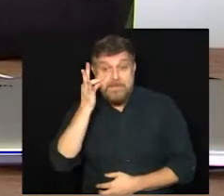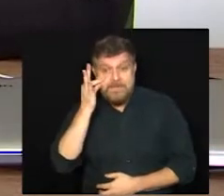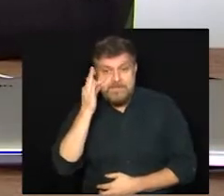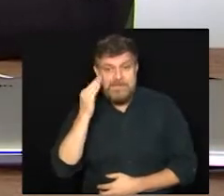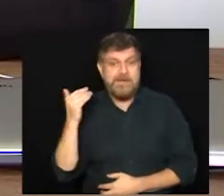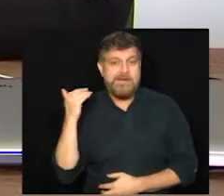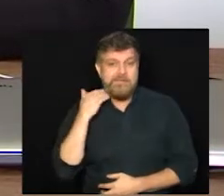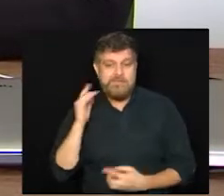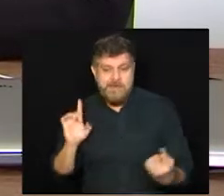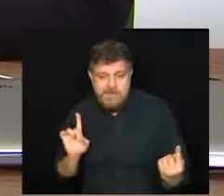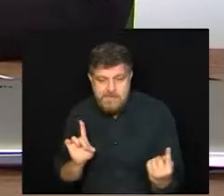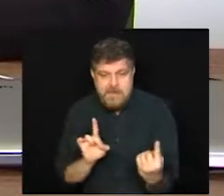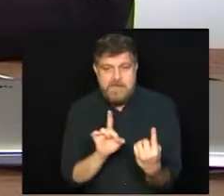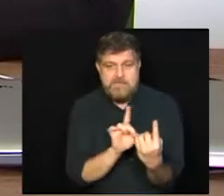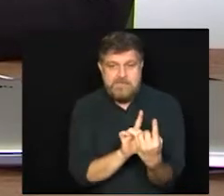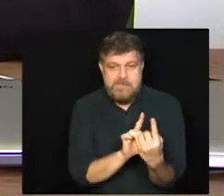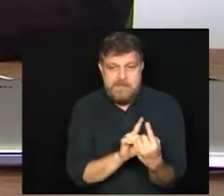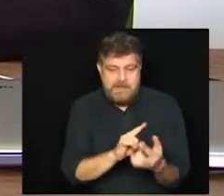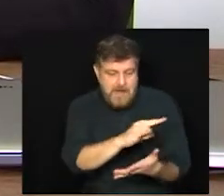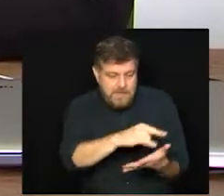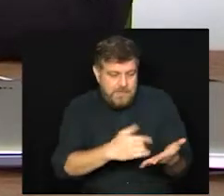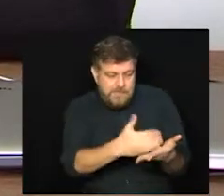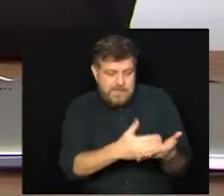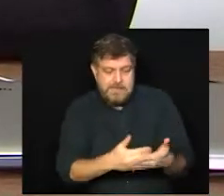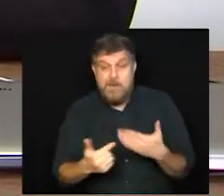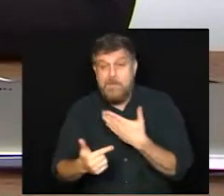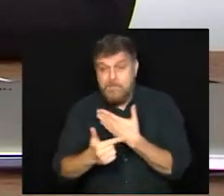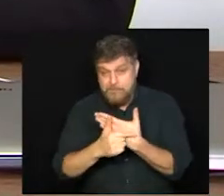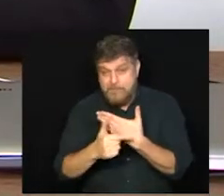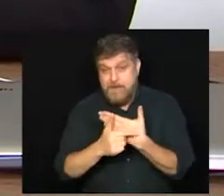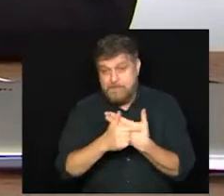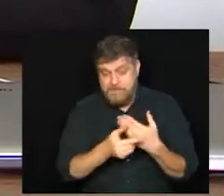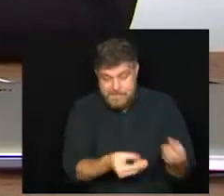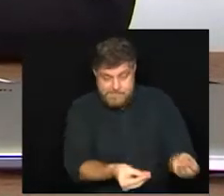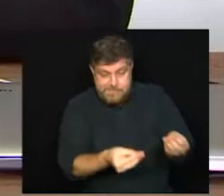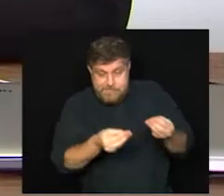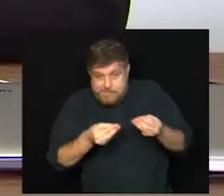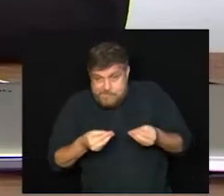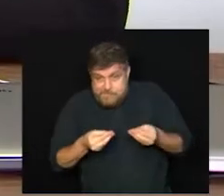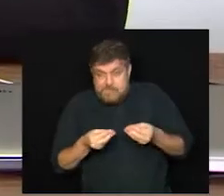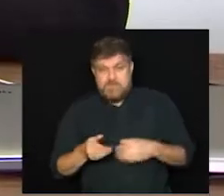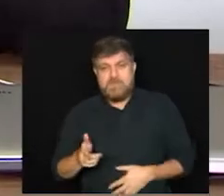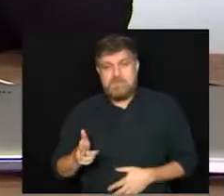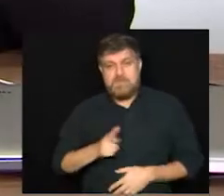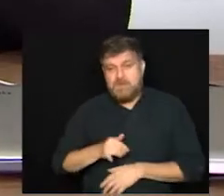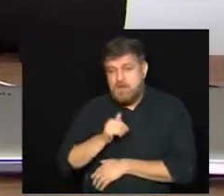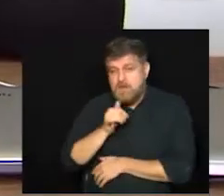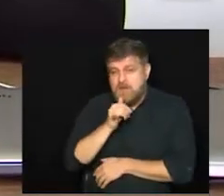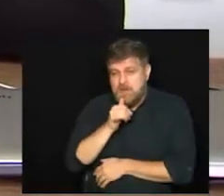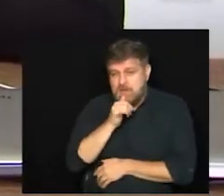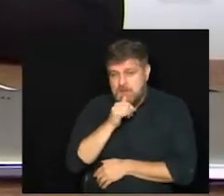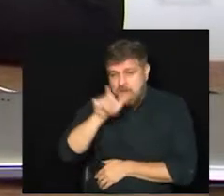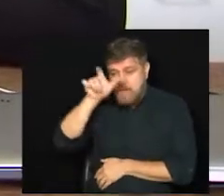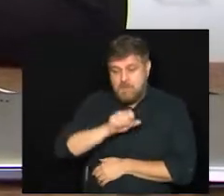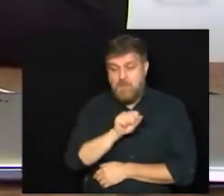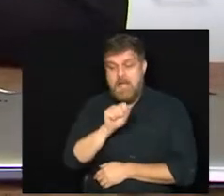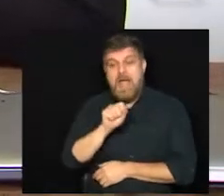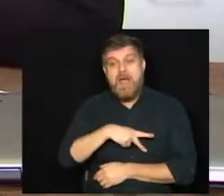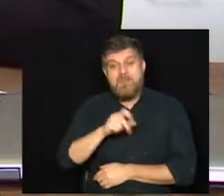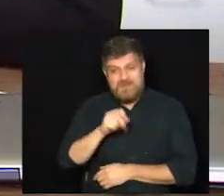conversar com o gerente, pegar o informe e tudo mais, né? É verdade. E, assim, por exemplo, quem é aposentado,